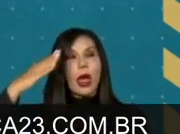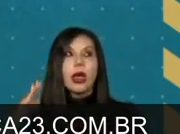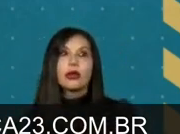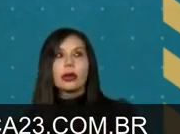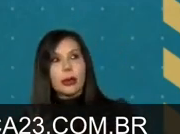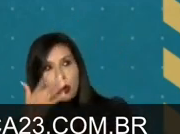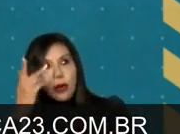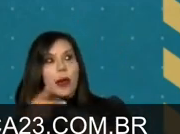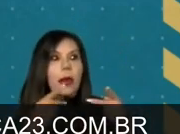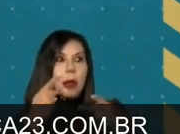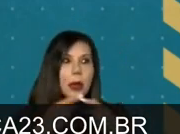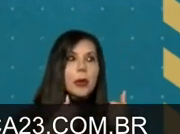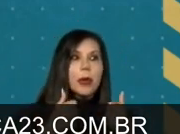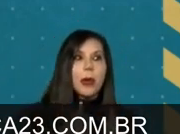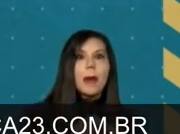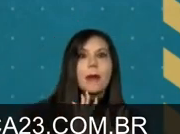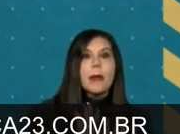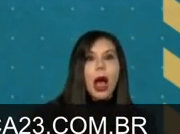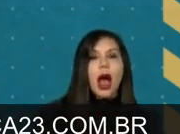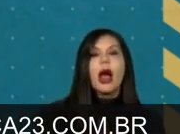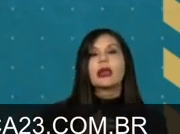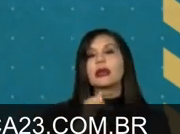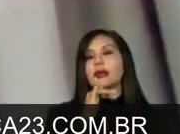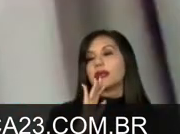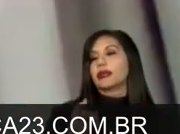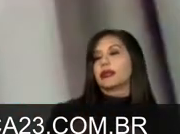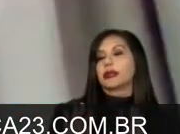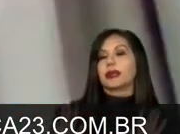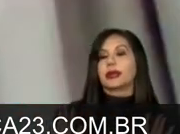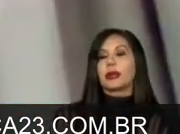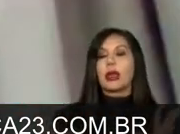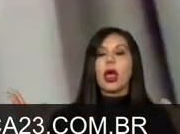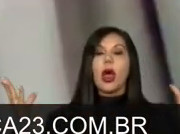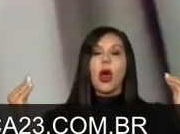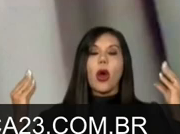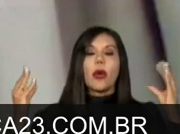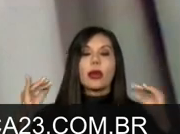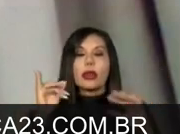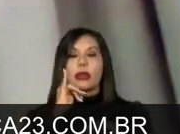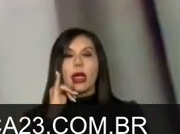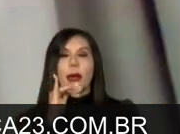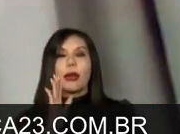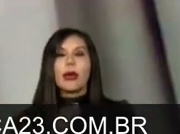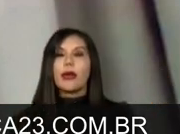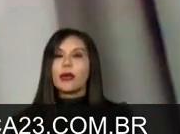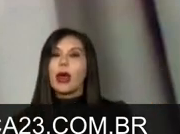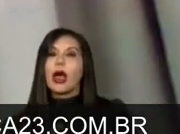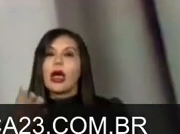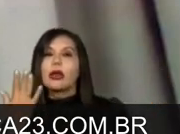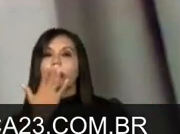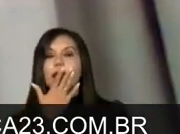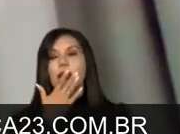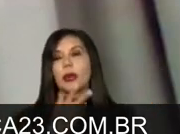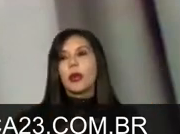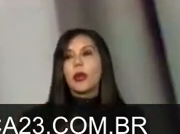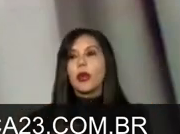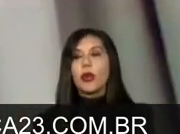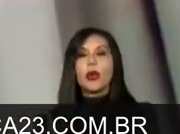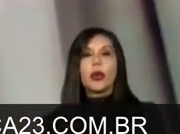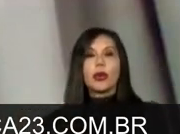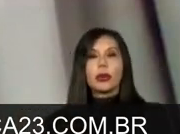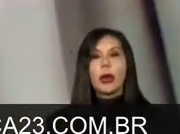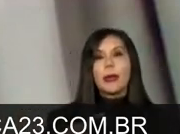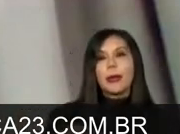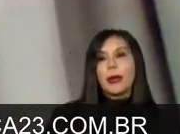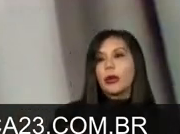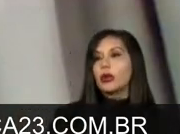burburinho, mas ele tentou se manter alheio a isso. Eu ouvia um pouco os técnicos, porque vários times iam atrás dos técnicos e perguntava